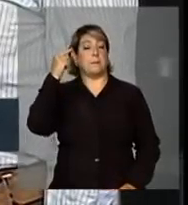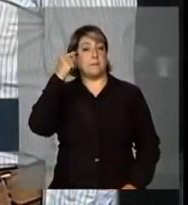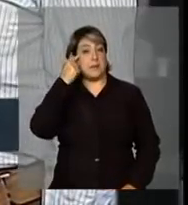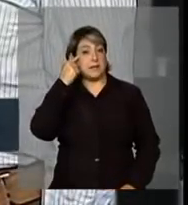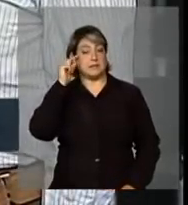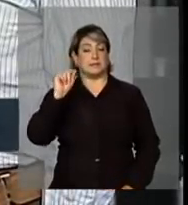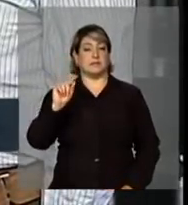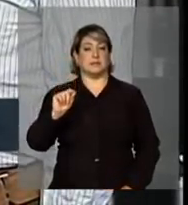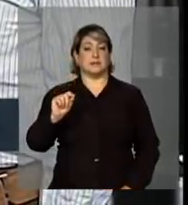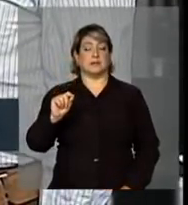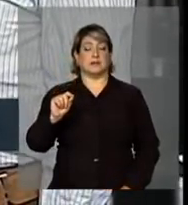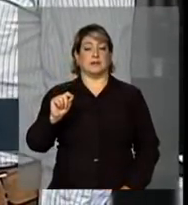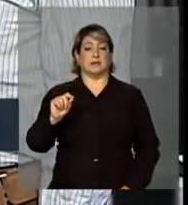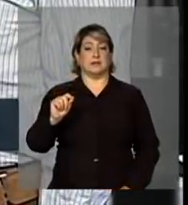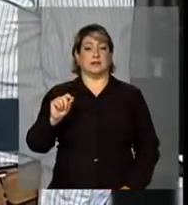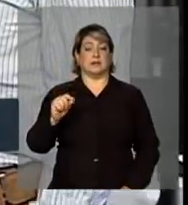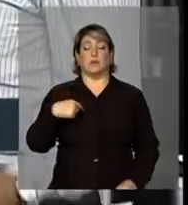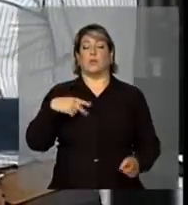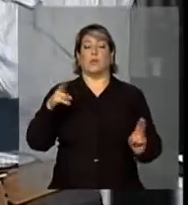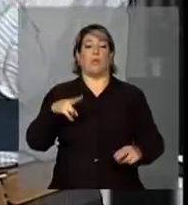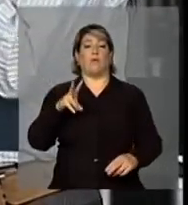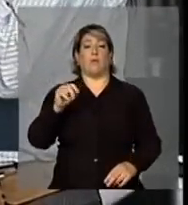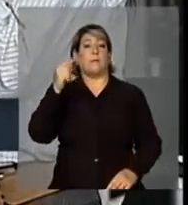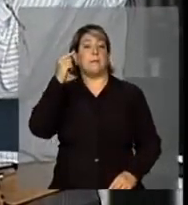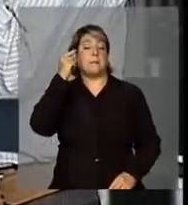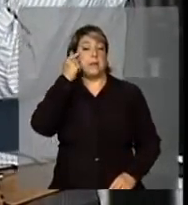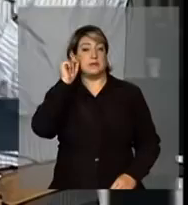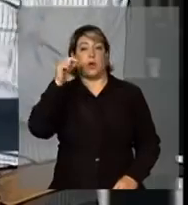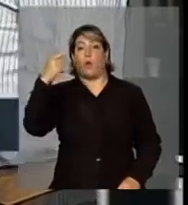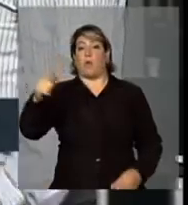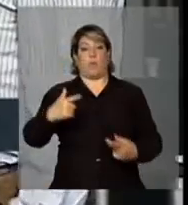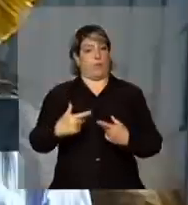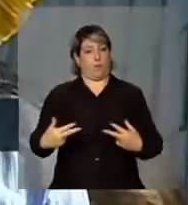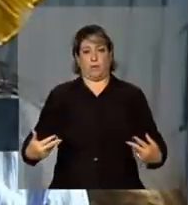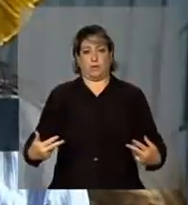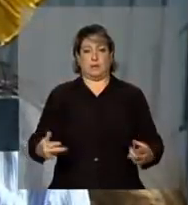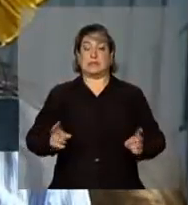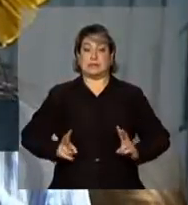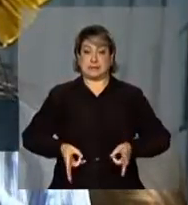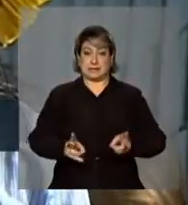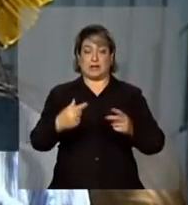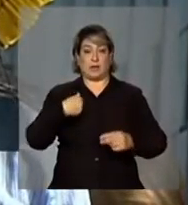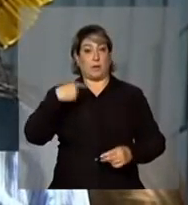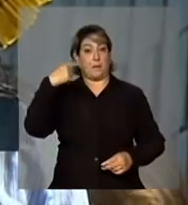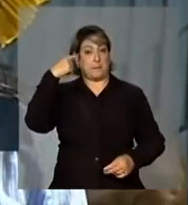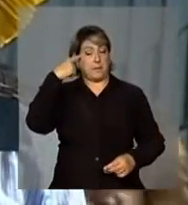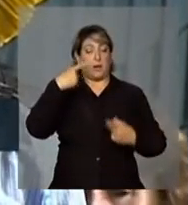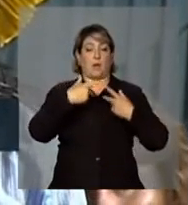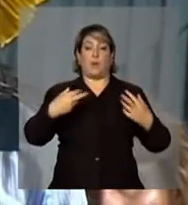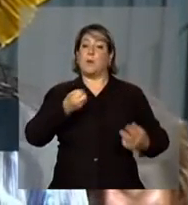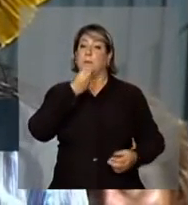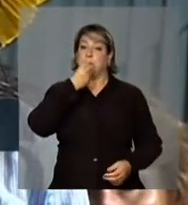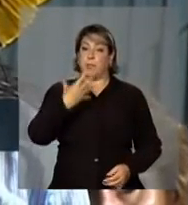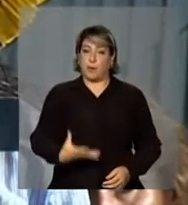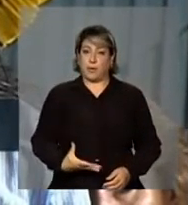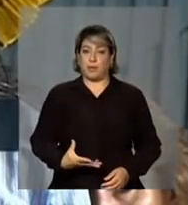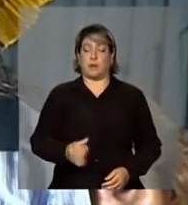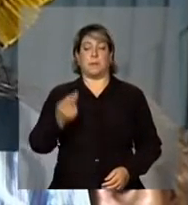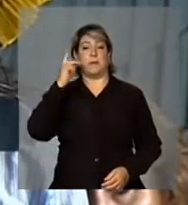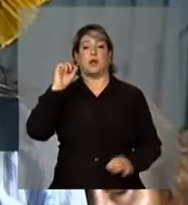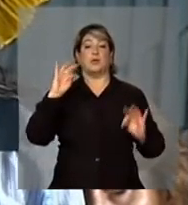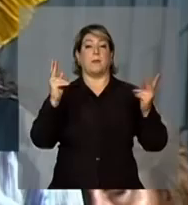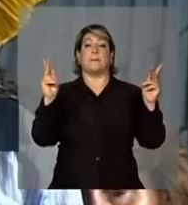outra, eu nunca pensar outra coisa. Sempre eu penso coisa boa para que todos nós